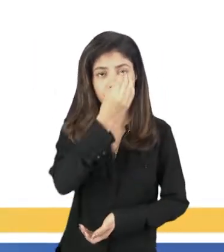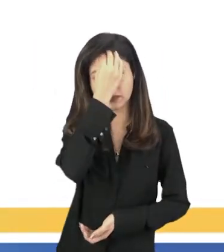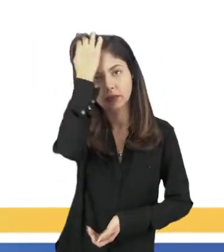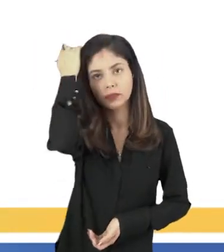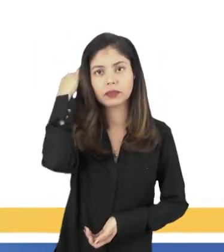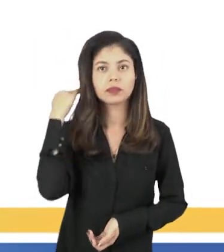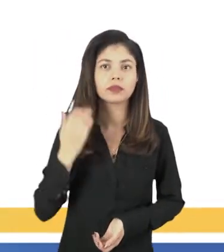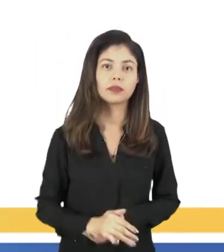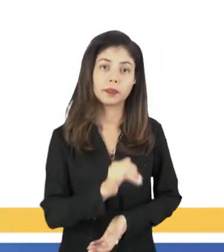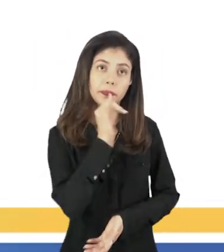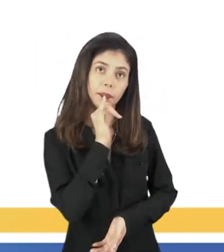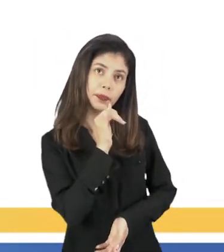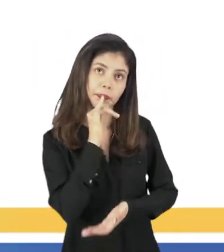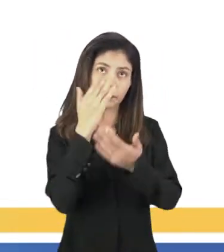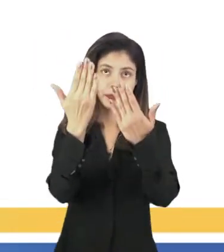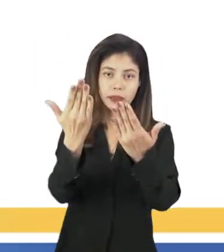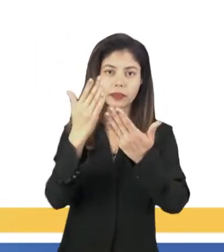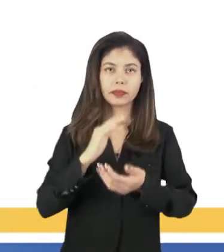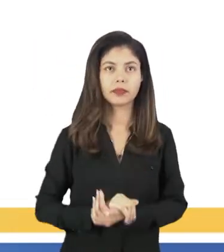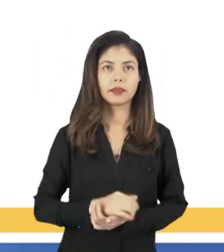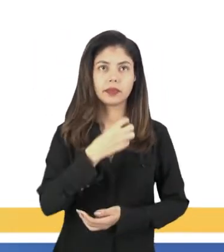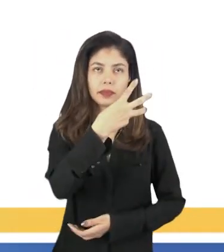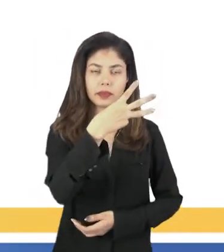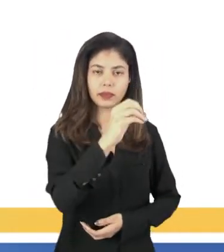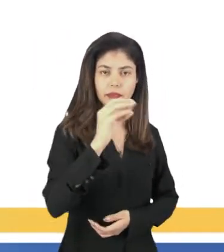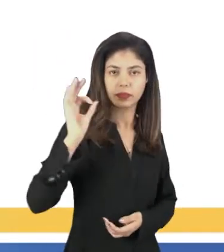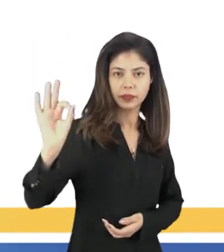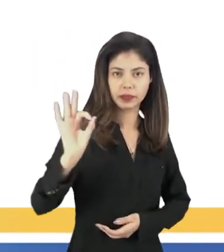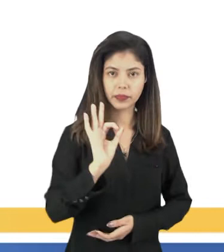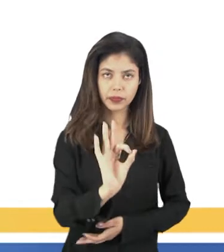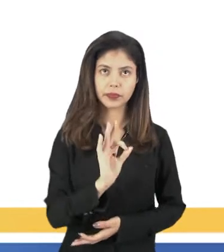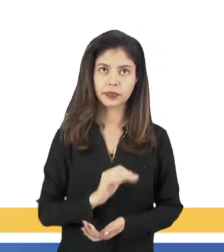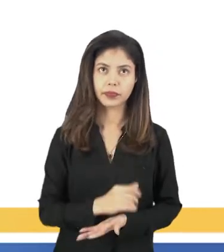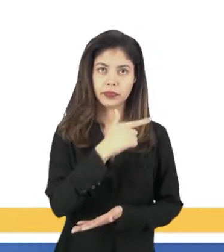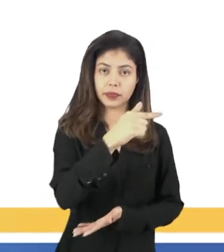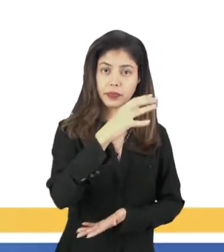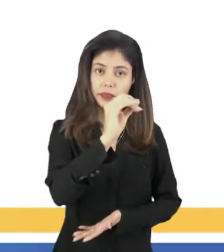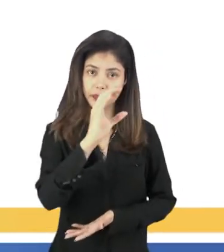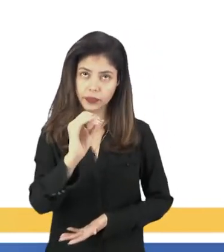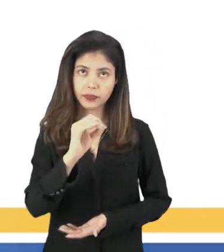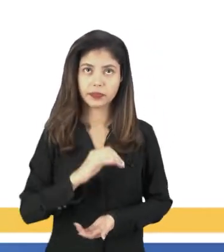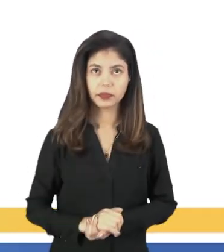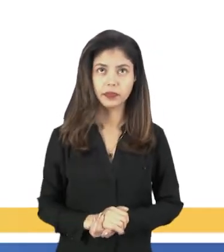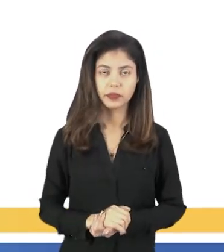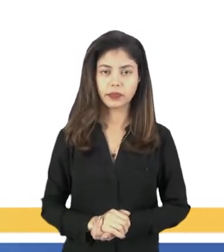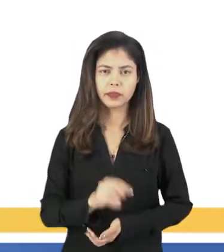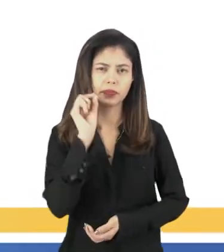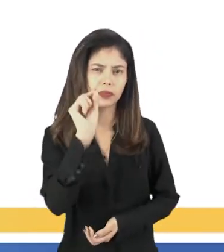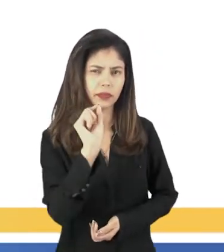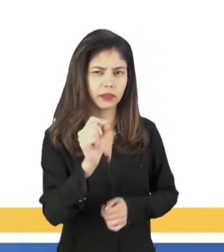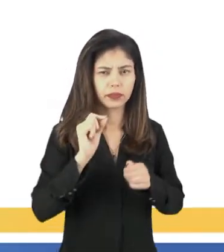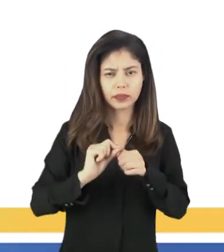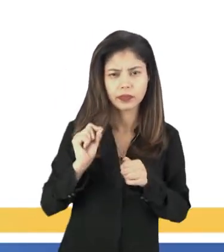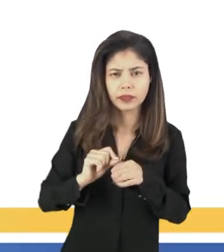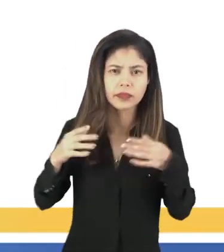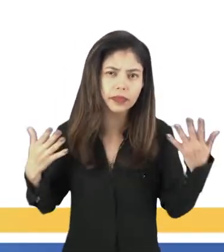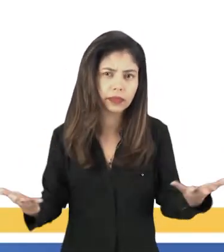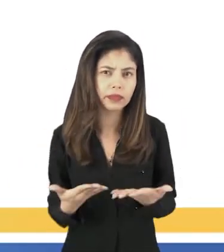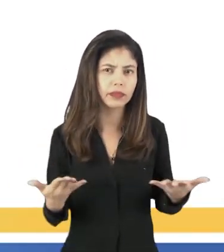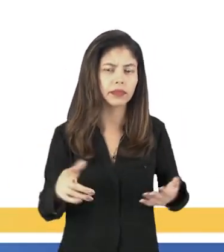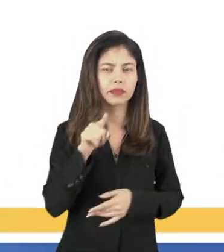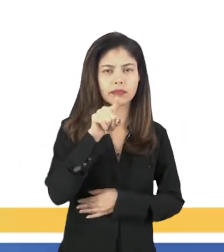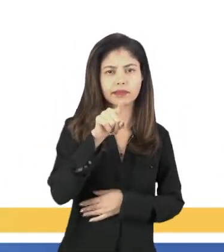vamos ver se exemplo nós temos trinta por cento de 700 p hoje nós vamos fazer